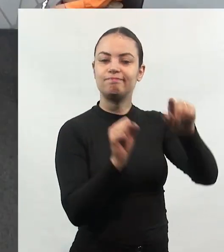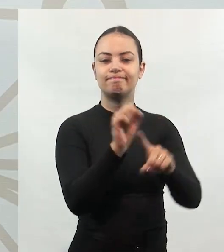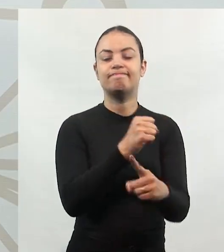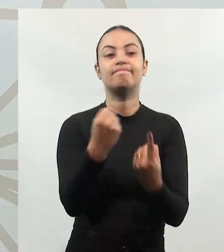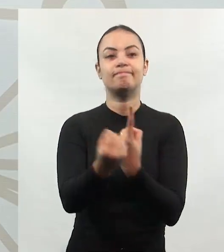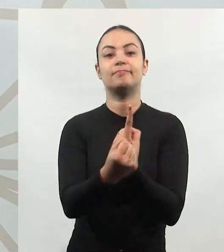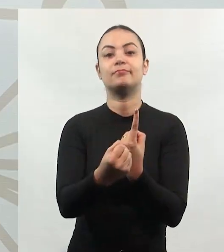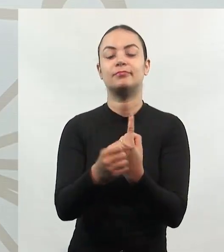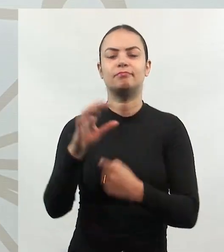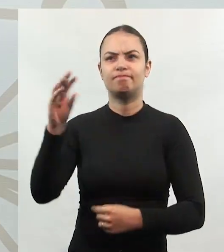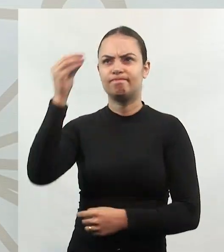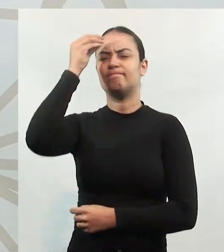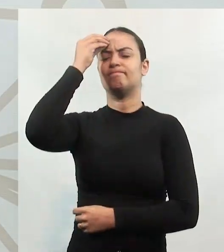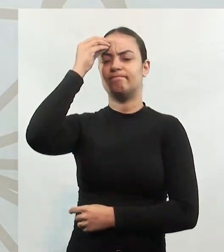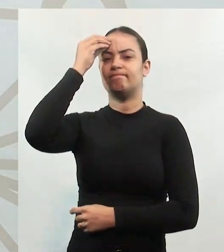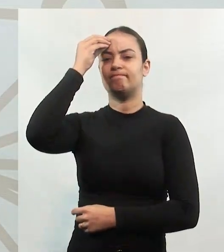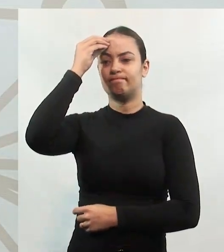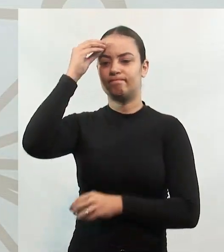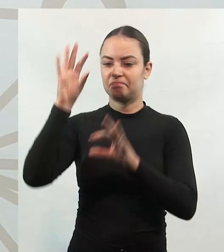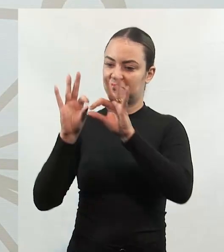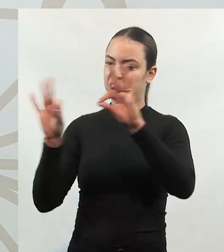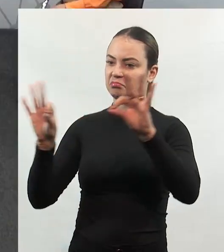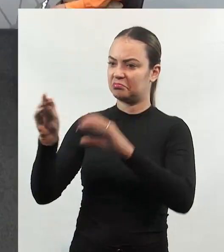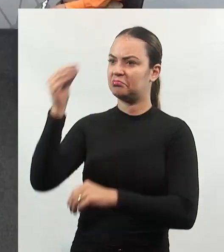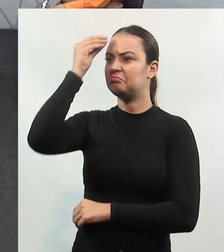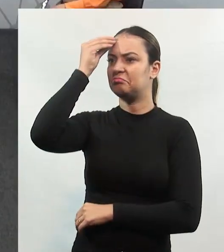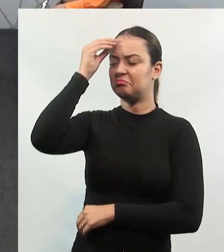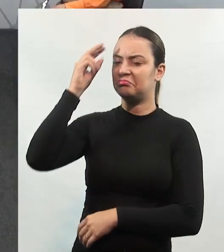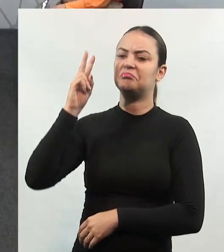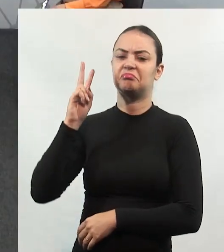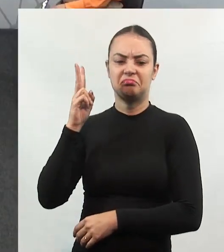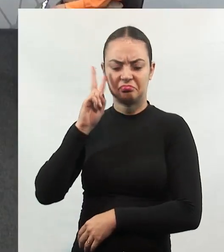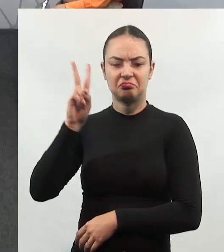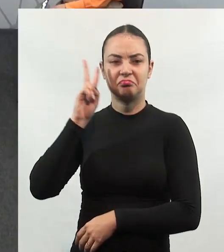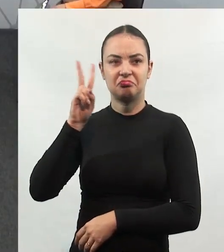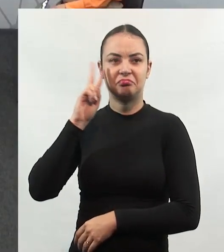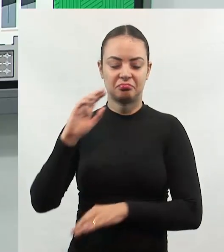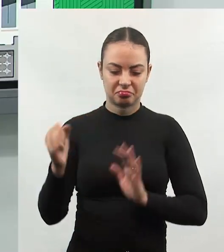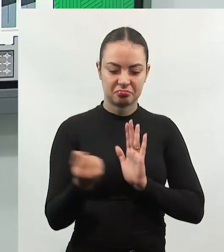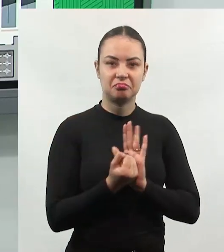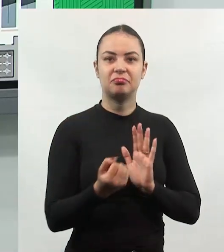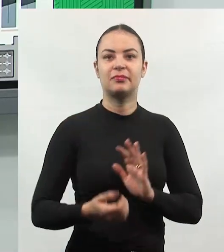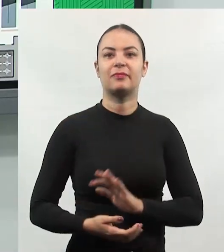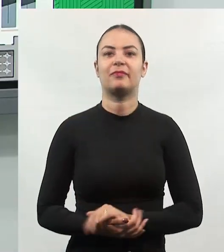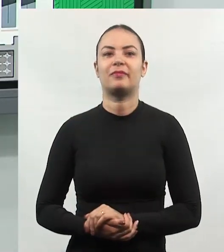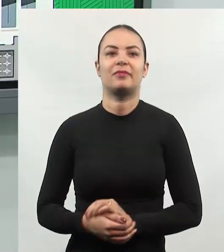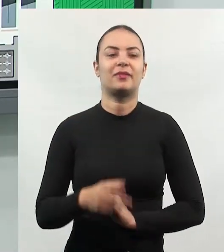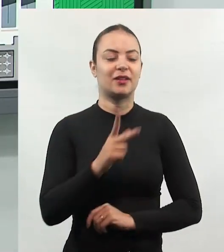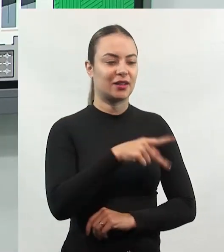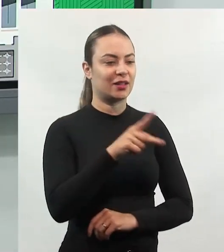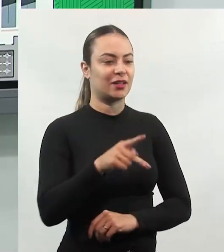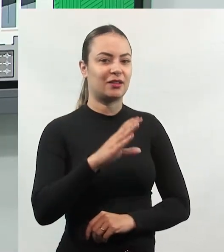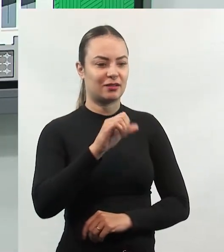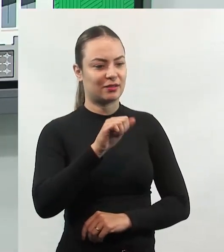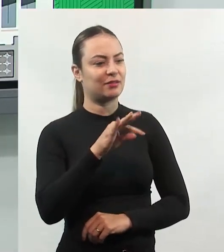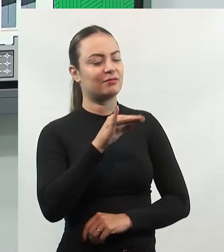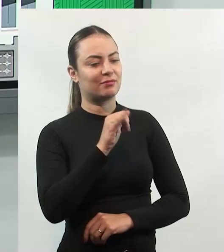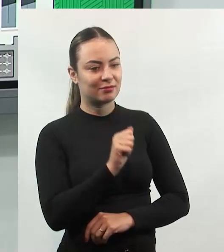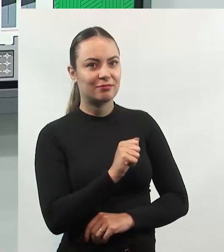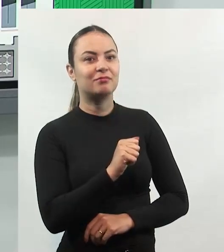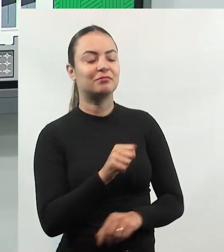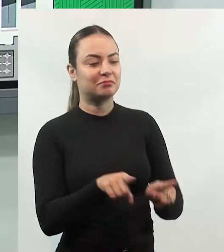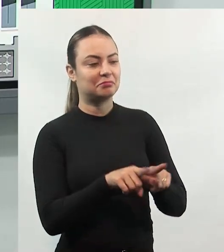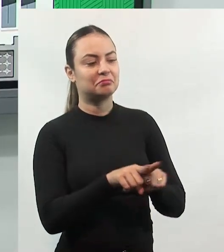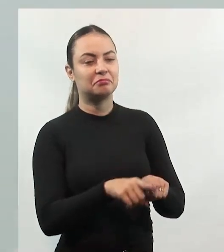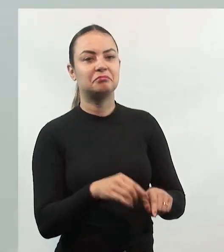Kátia, Então, assim, o professor que Cote, vocês lembram que Normando. marcou vocês dessa época? Naquela época, acontecia algo em especial no país, algo